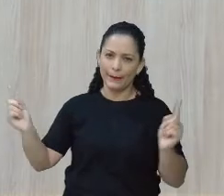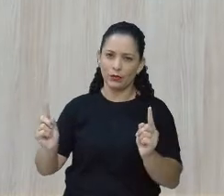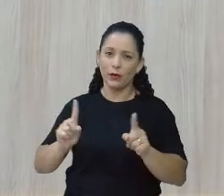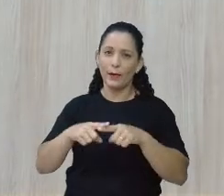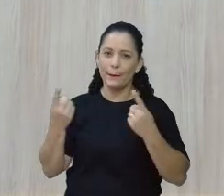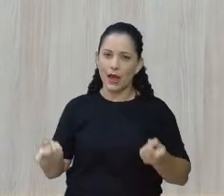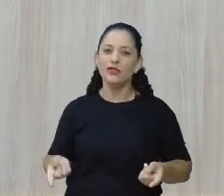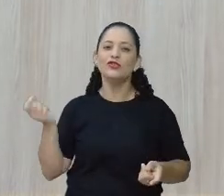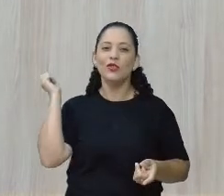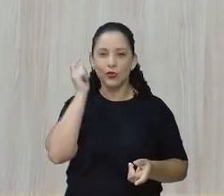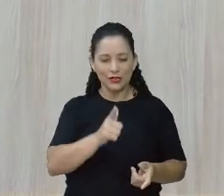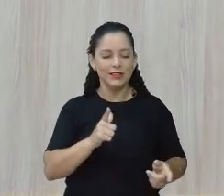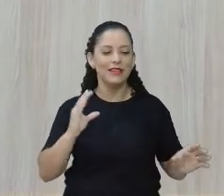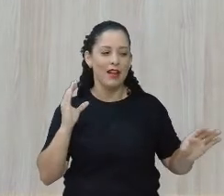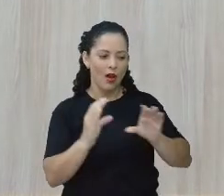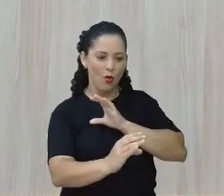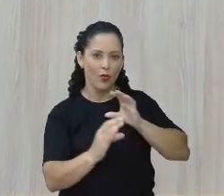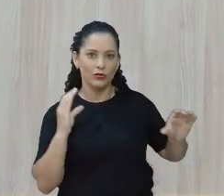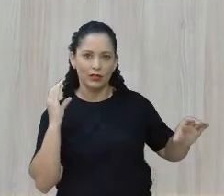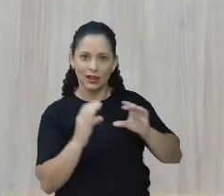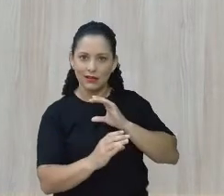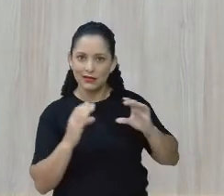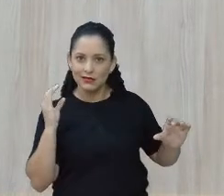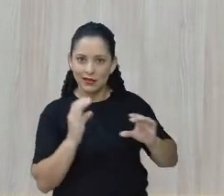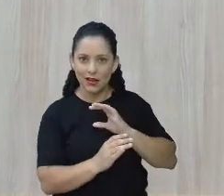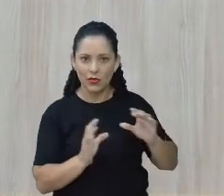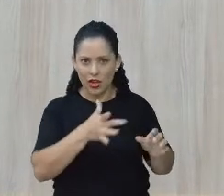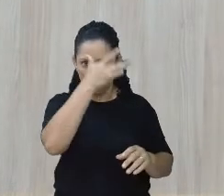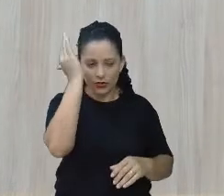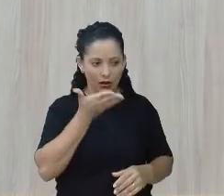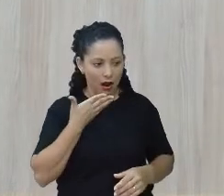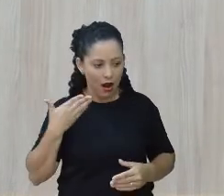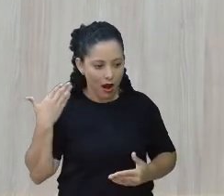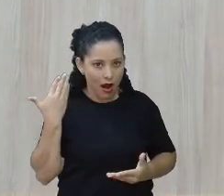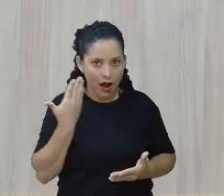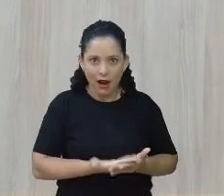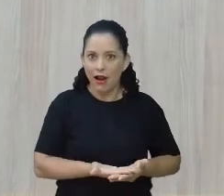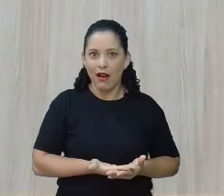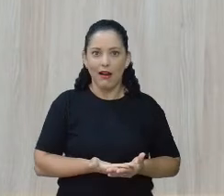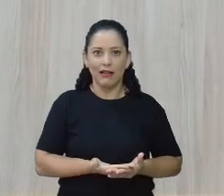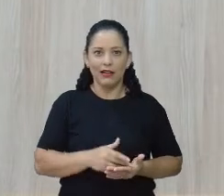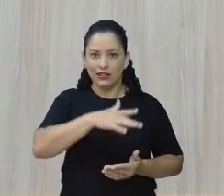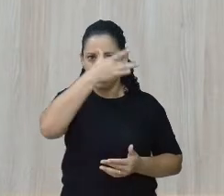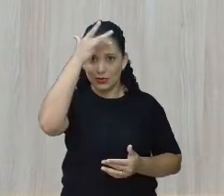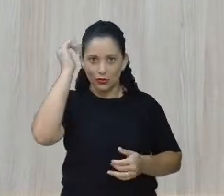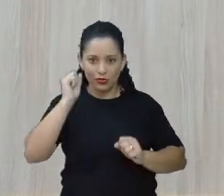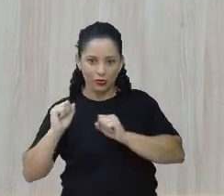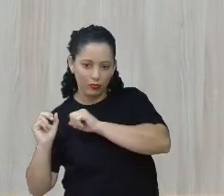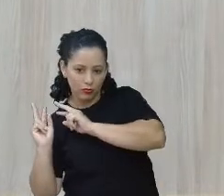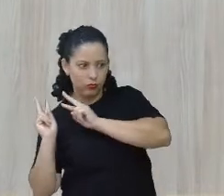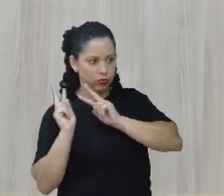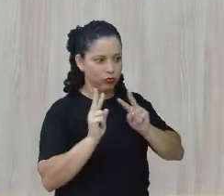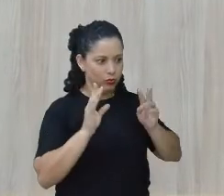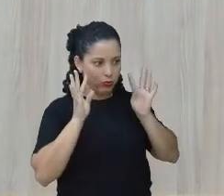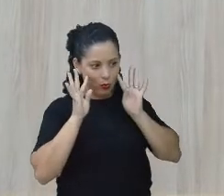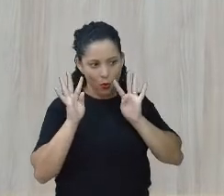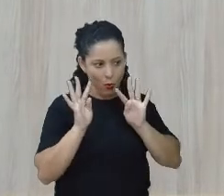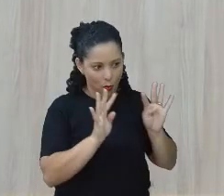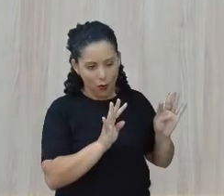essa comunicação e isso espanta as pessoas daquela época, faz com que o mundo volte os seus olhos para o invento de Graham